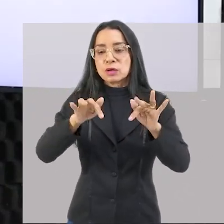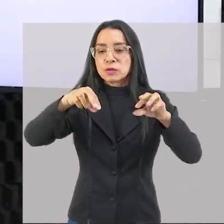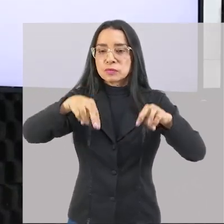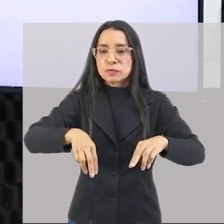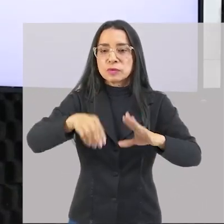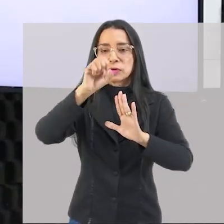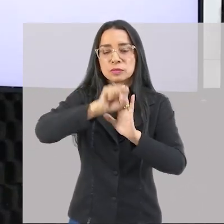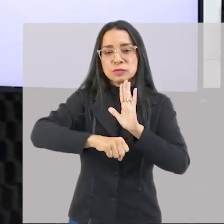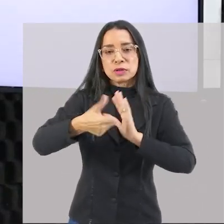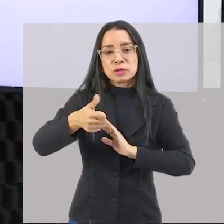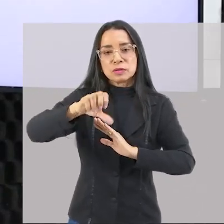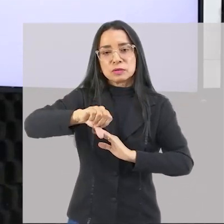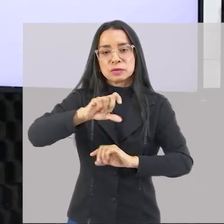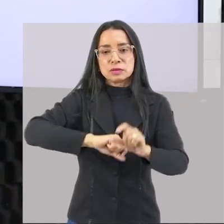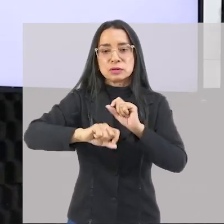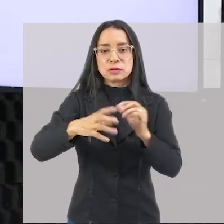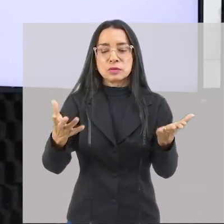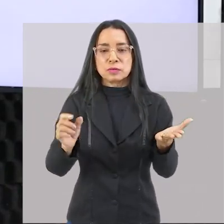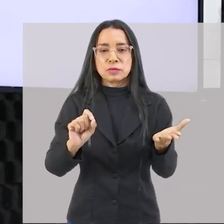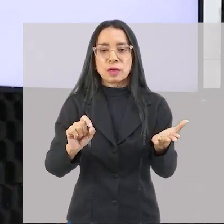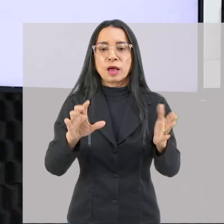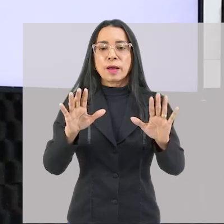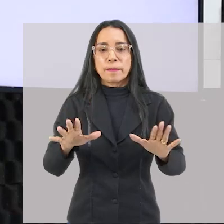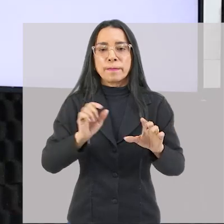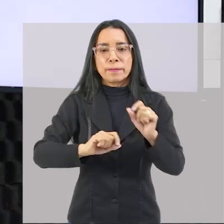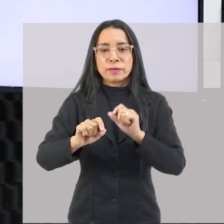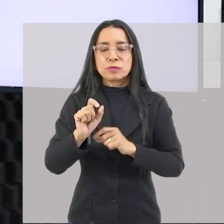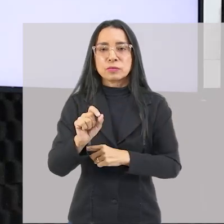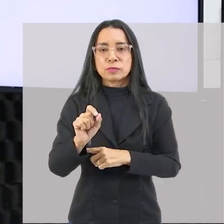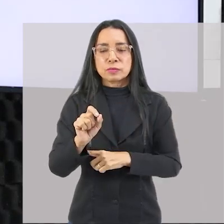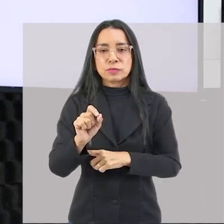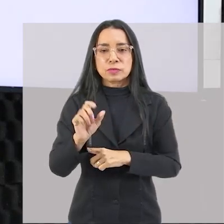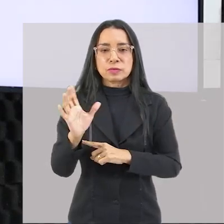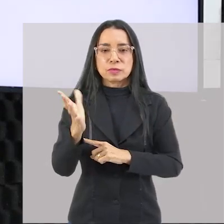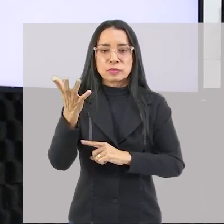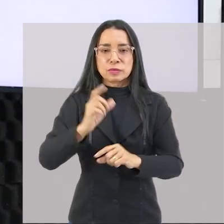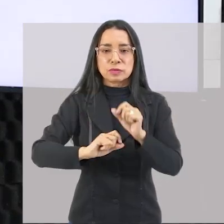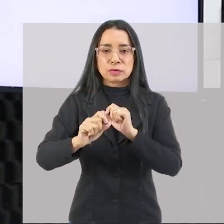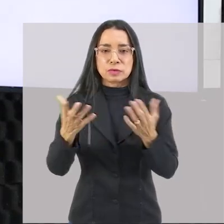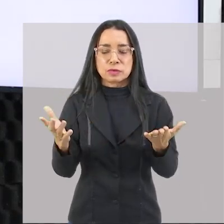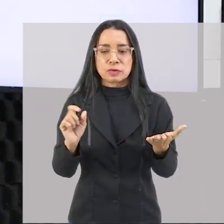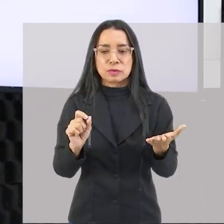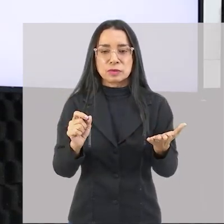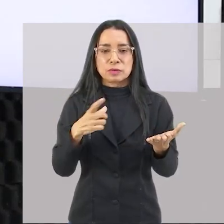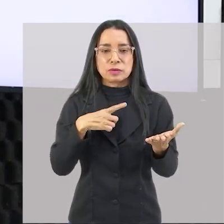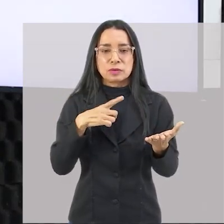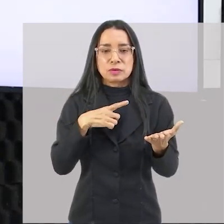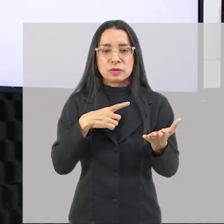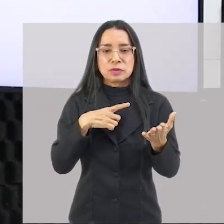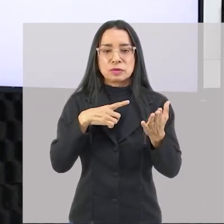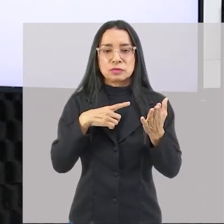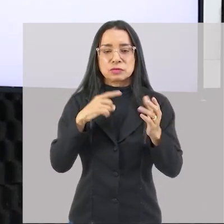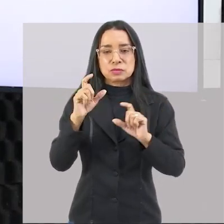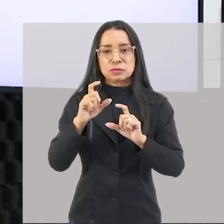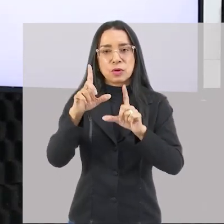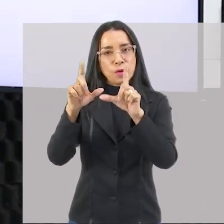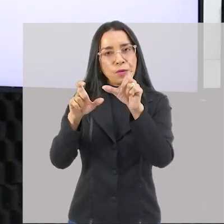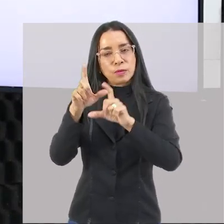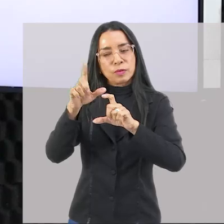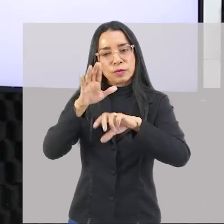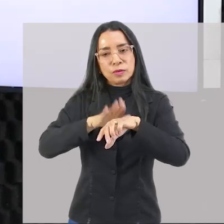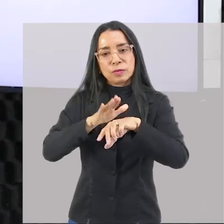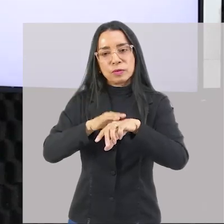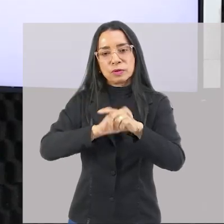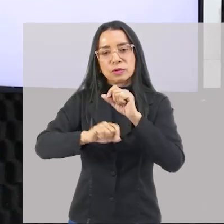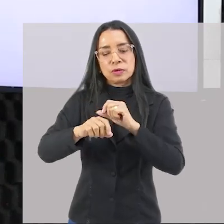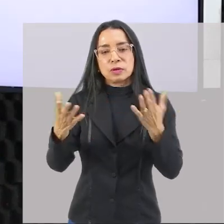século XIX, início do século XX. Só que a piada é o seguinte, tinha uma fotografia chamada, eu vou dar várias opções para vocês,